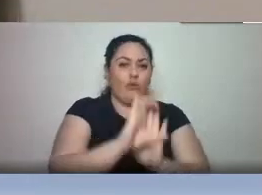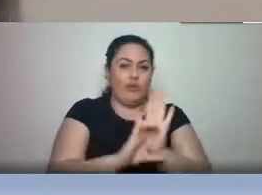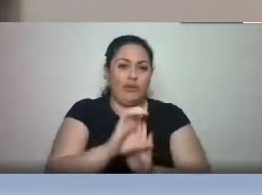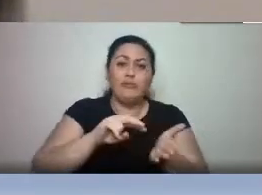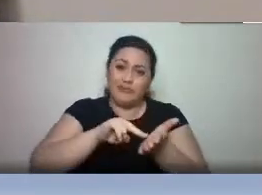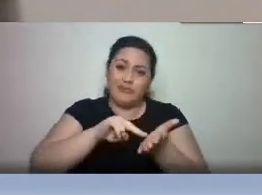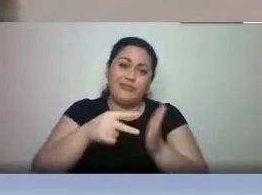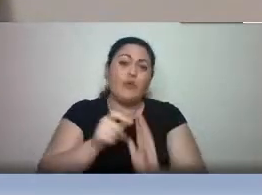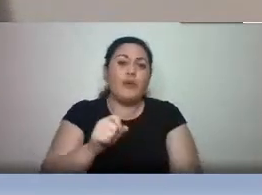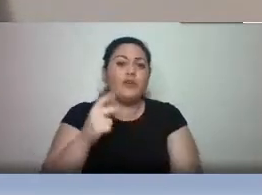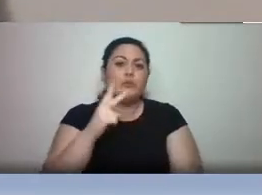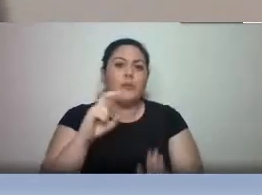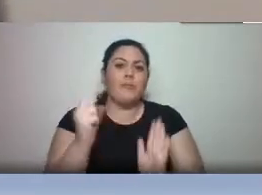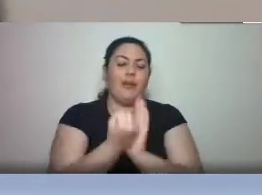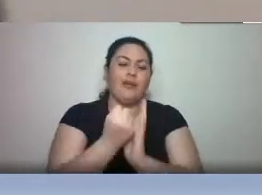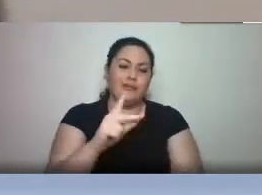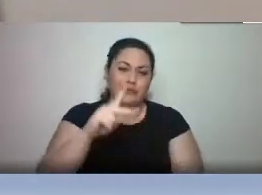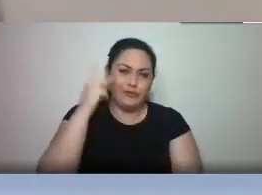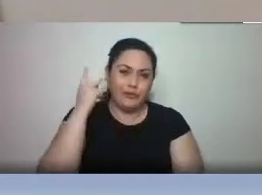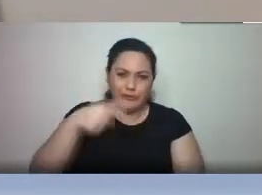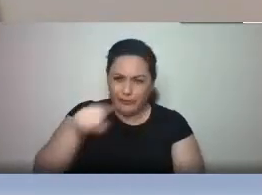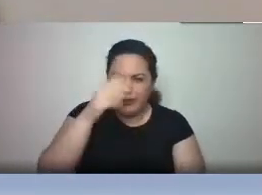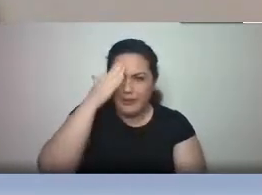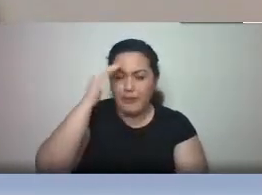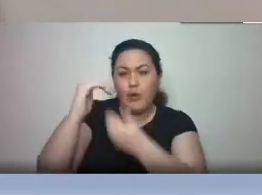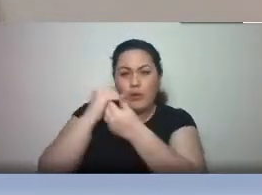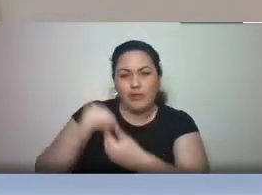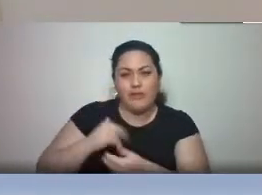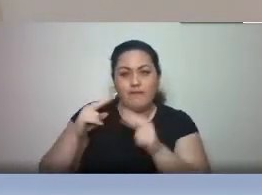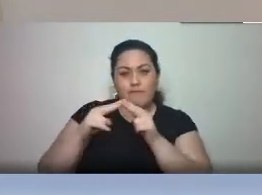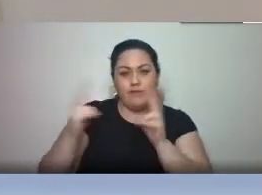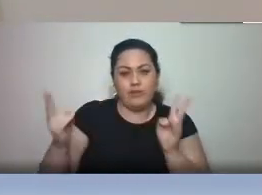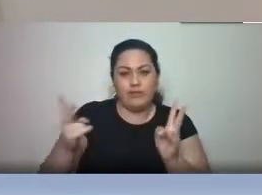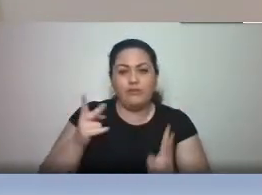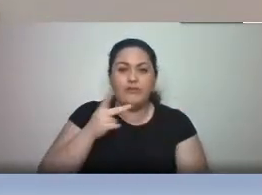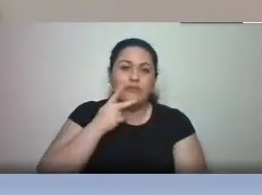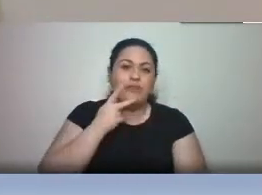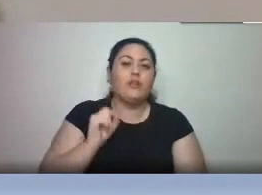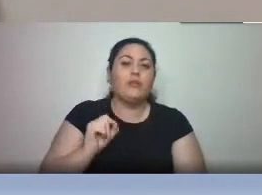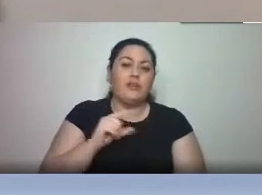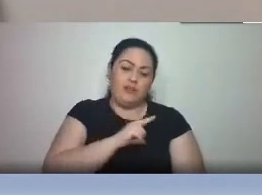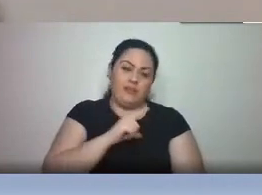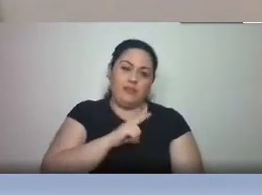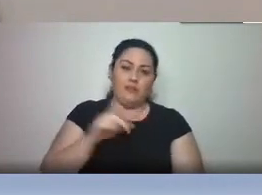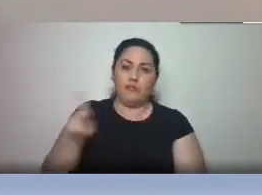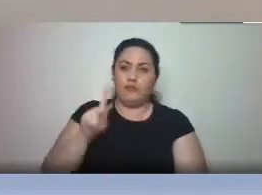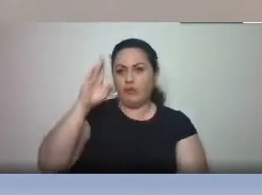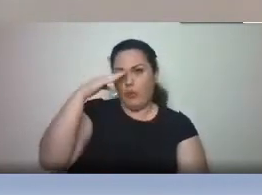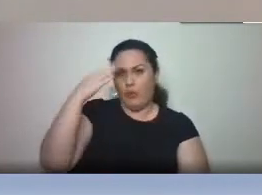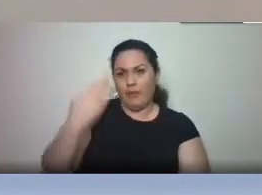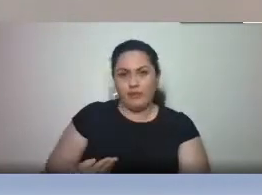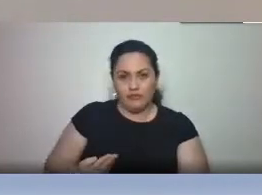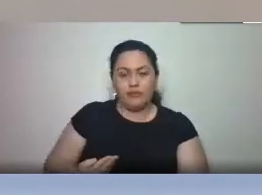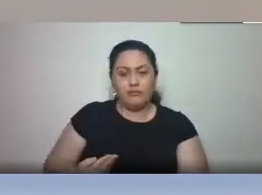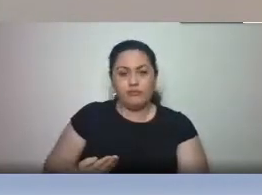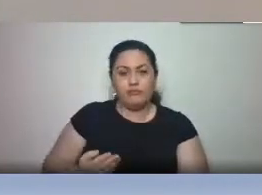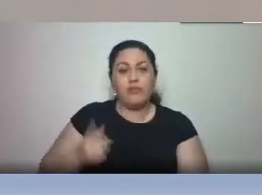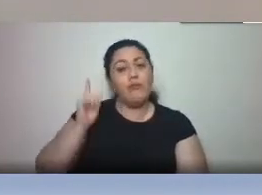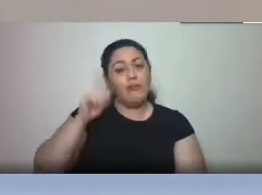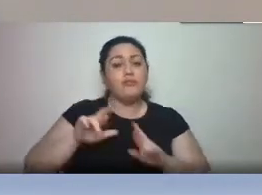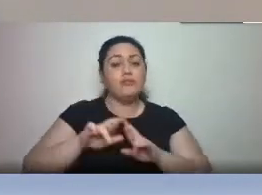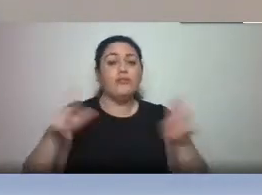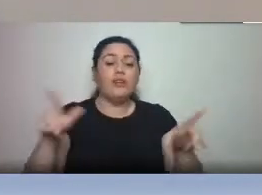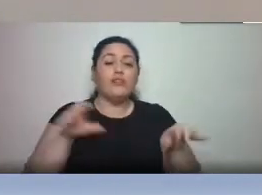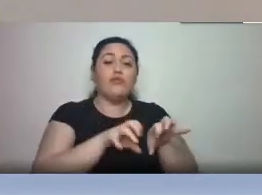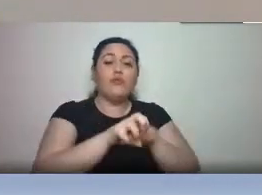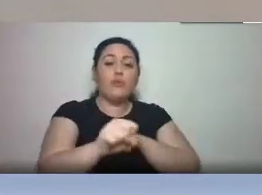sabem, mas as orientações para a cerimônia virtual pressupõem apenas um professor homenageado. Isso é diferente do que acontece nas formaturas